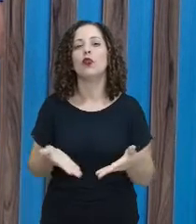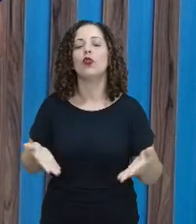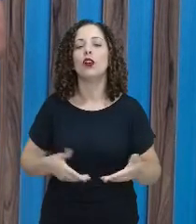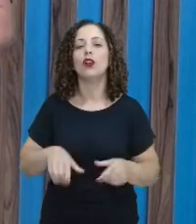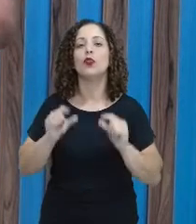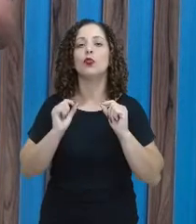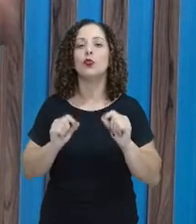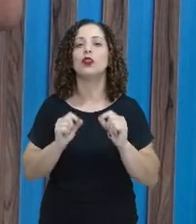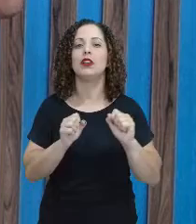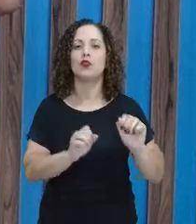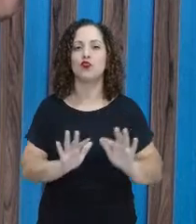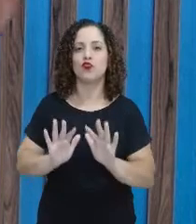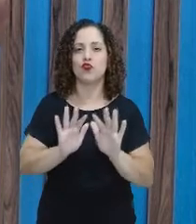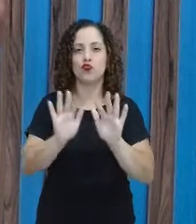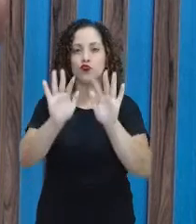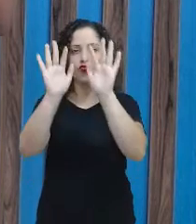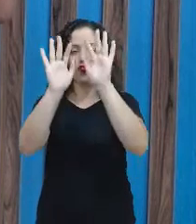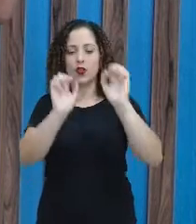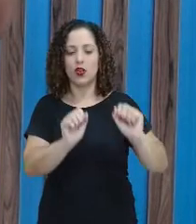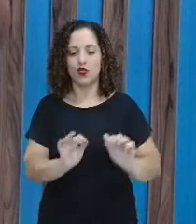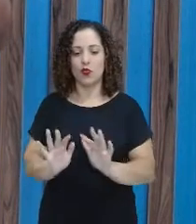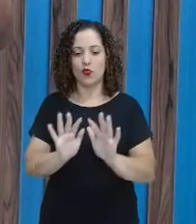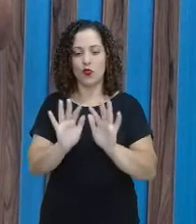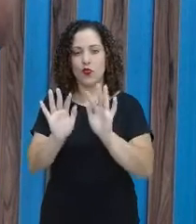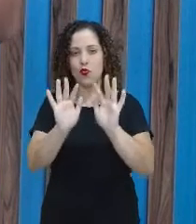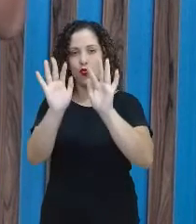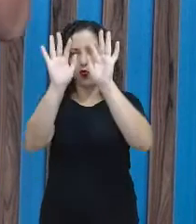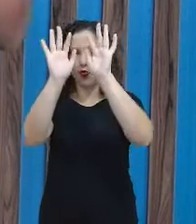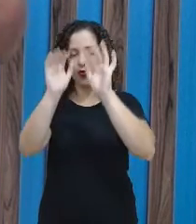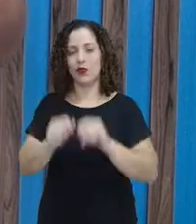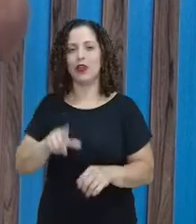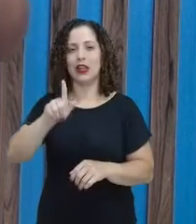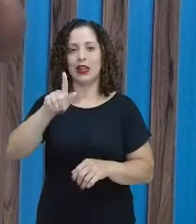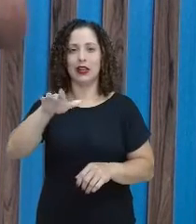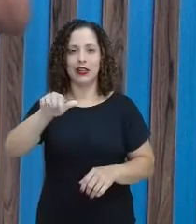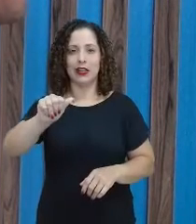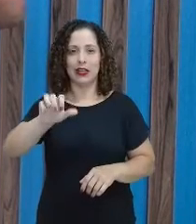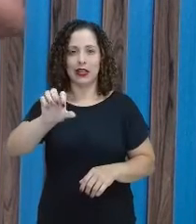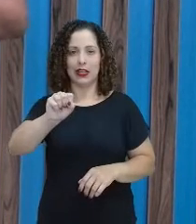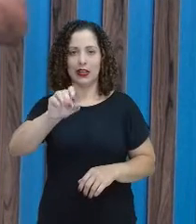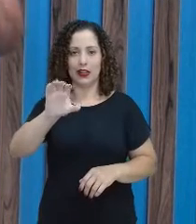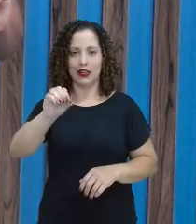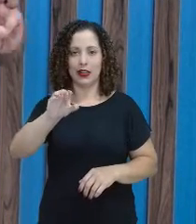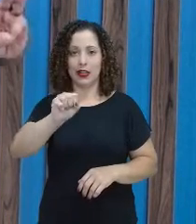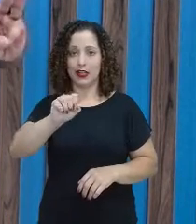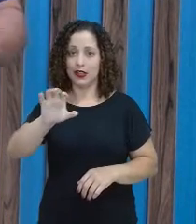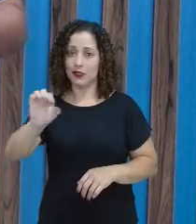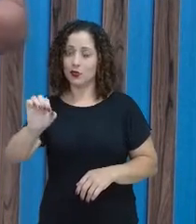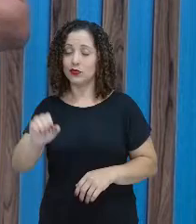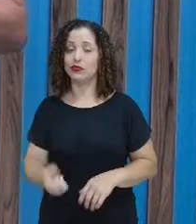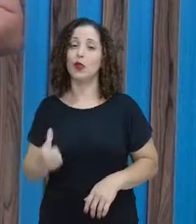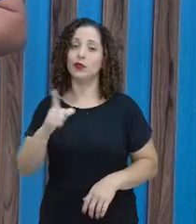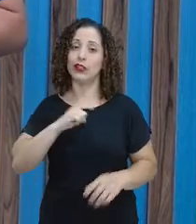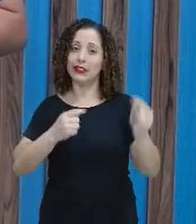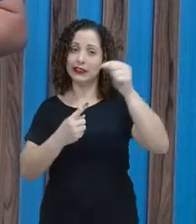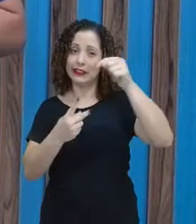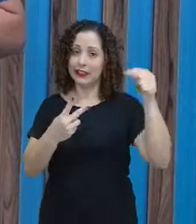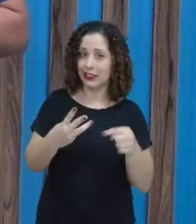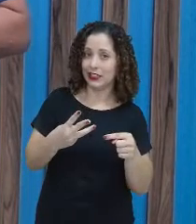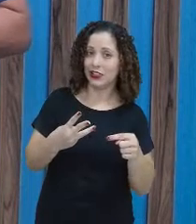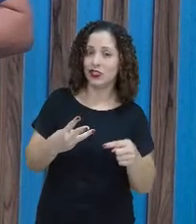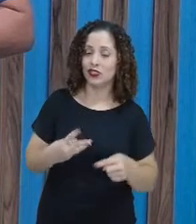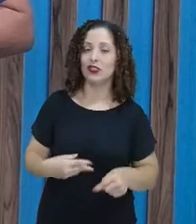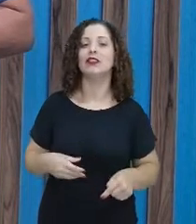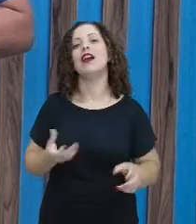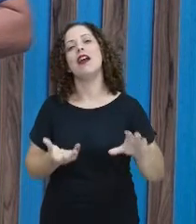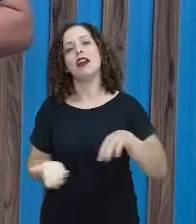gasoso. Então, a matéria, qualquer uma delas, a gente encontra na natureza em 3 estados físicos. Pode ser sólido,